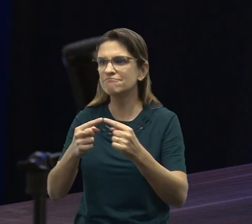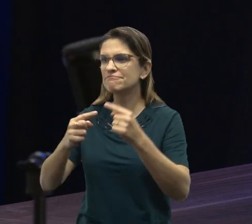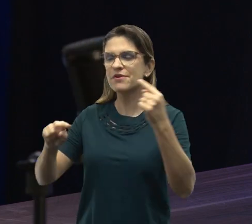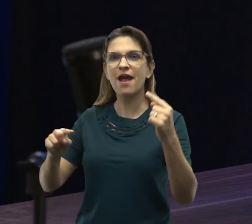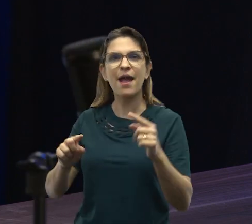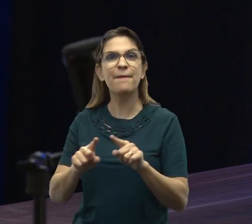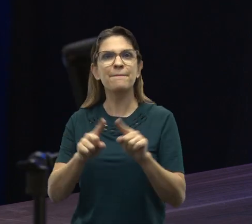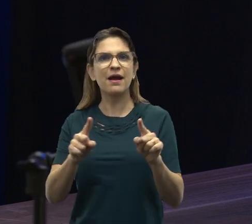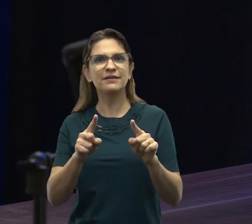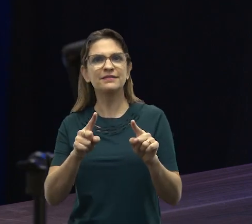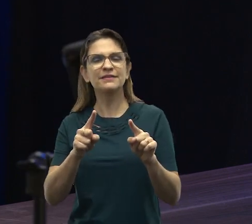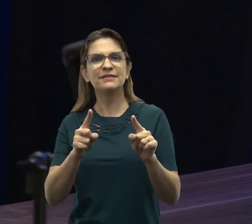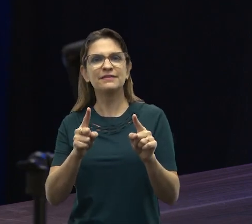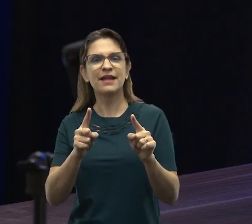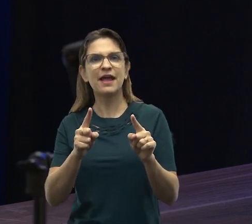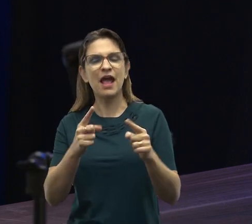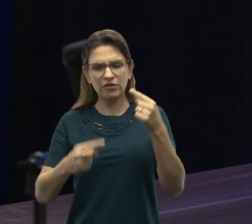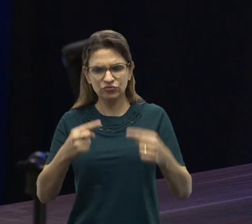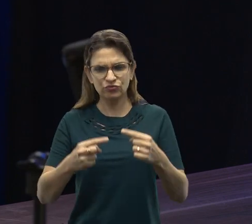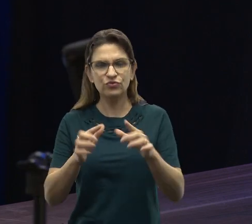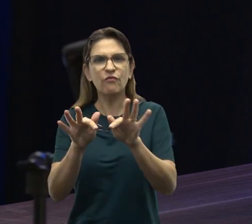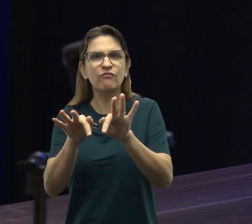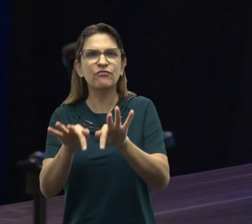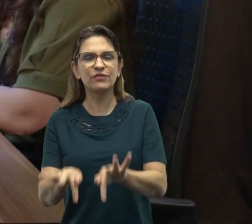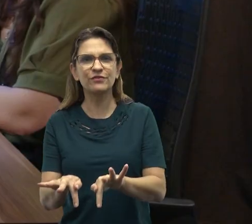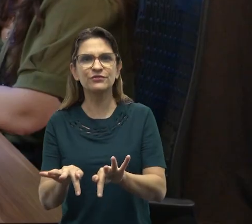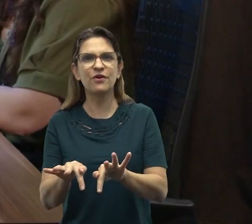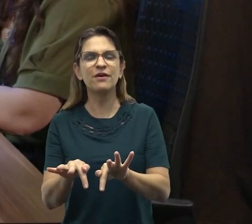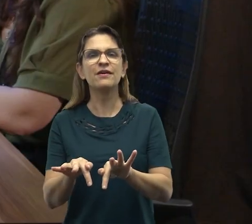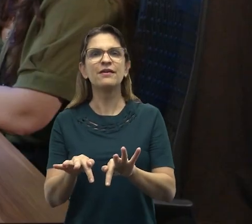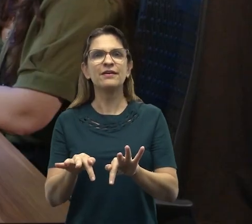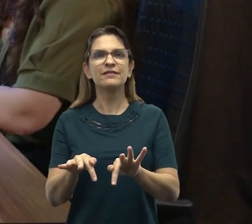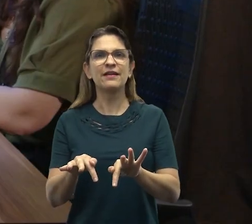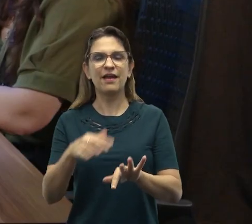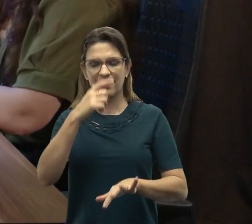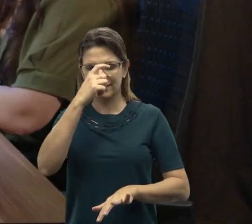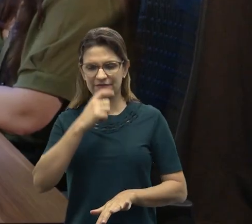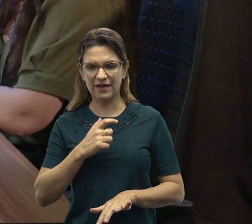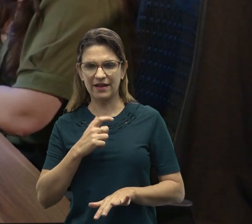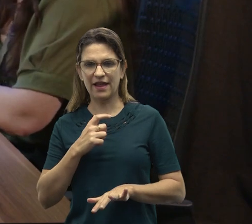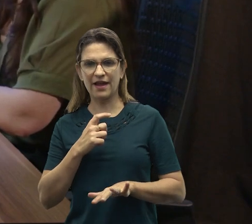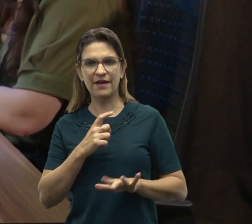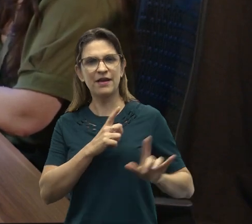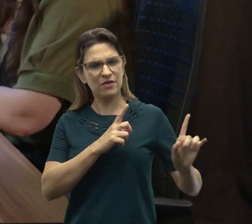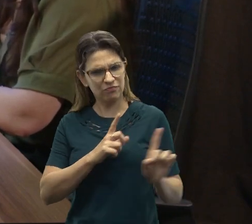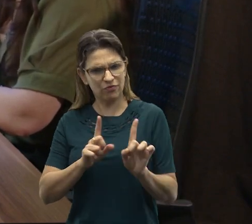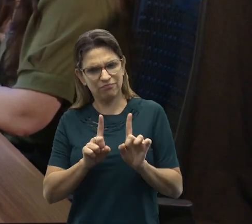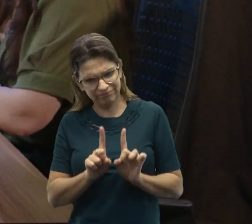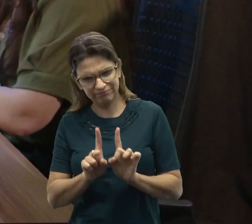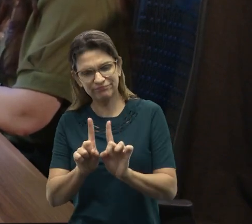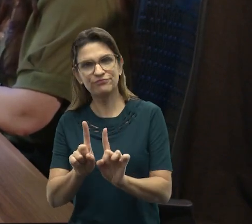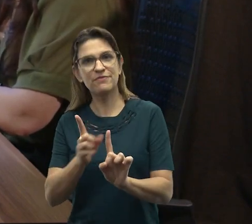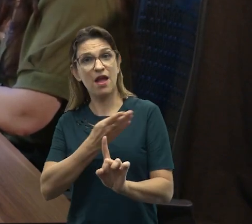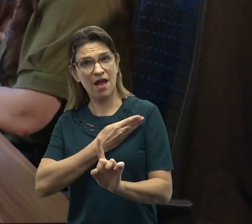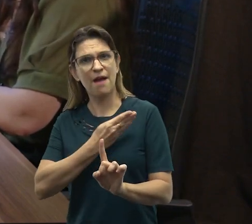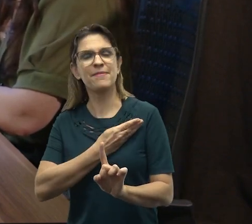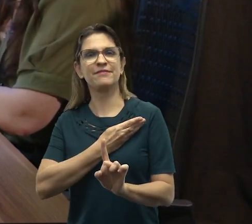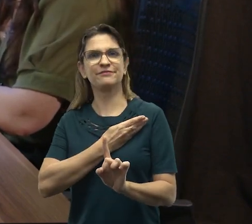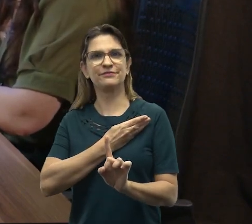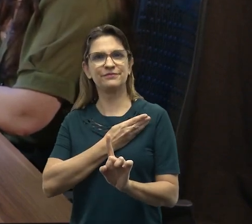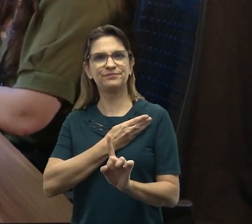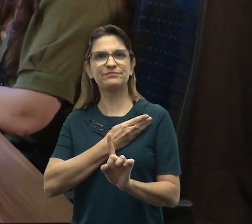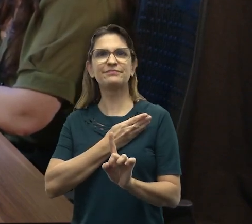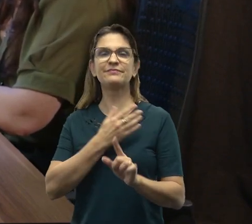aquela discussão, você sair de lá, muitas vezes, com um amigo, né? Então, eu acho que a política dá